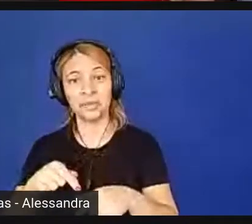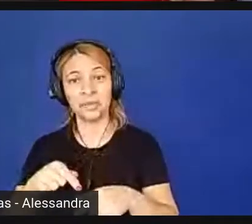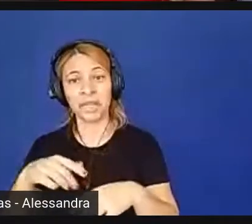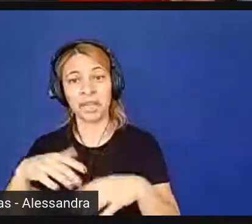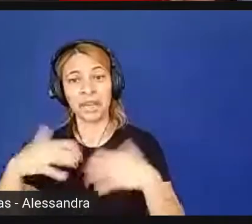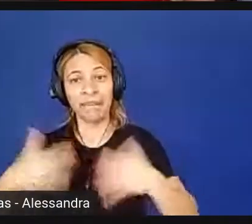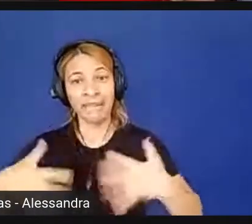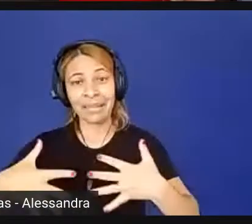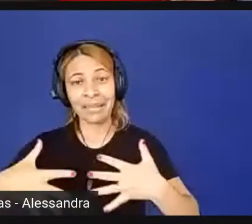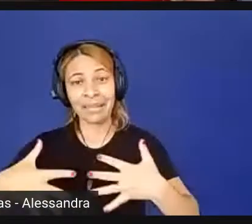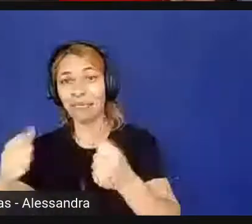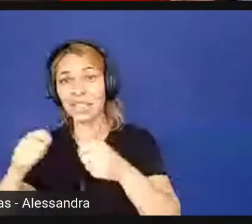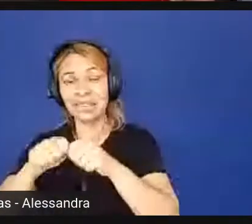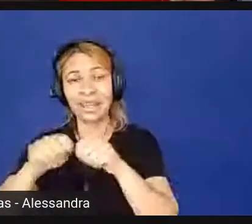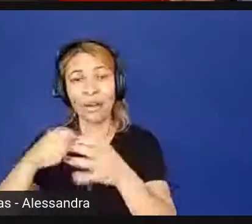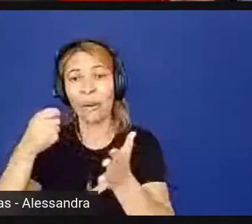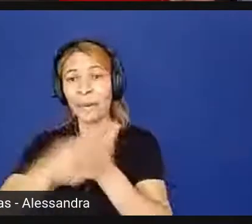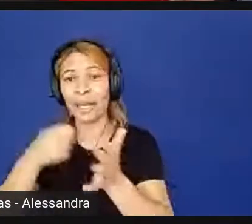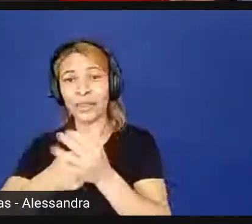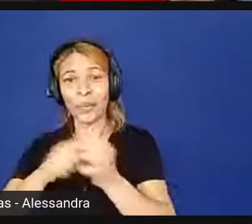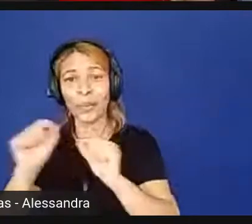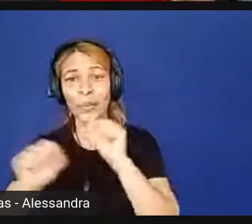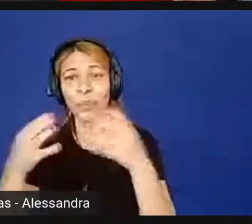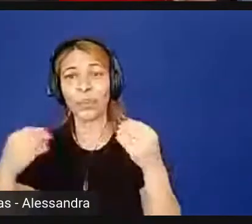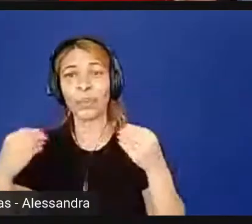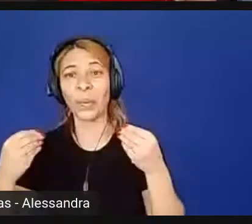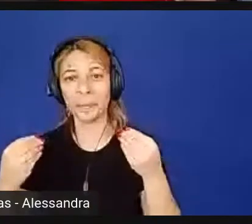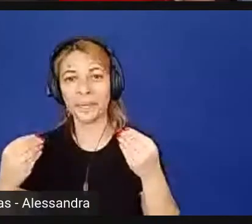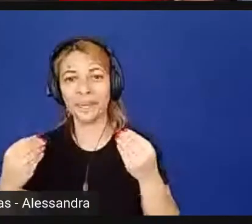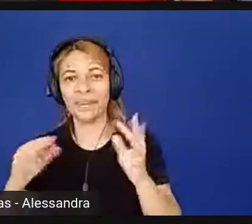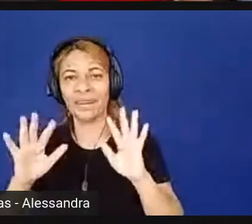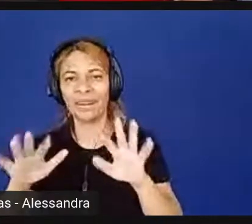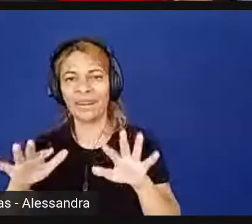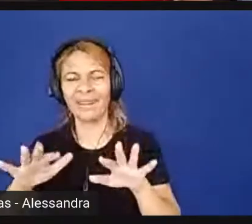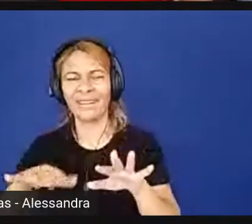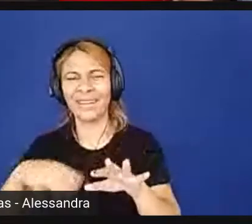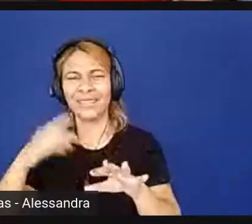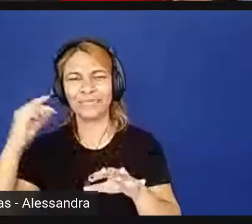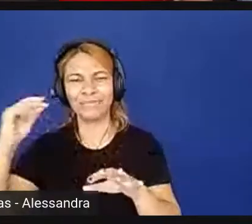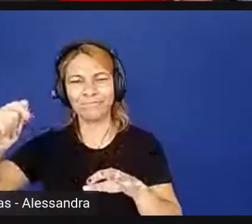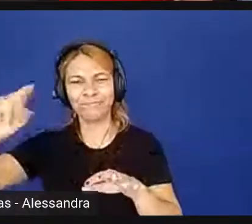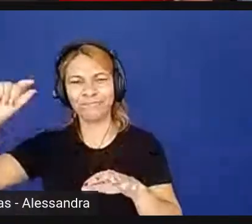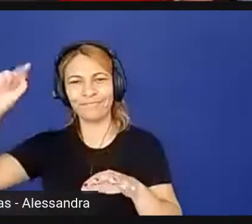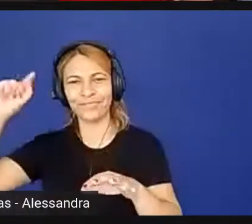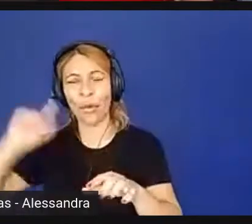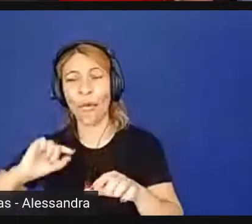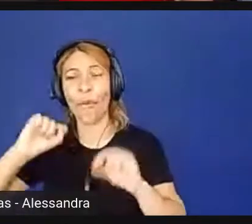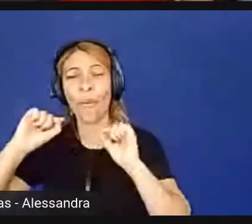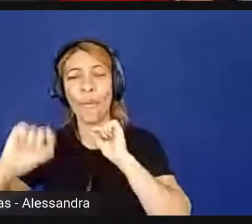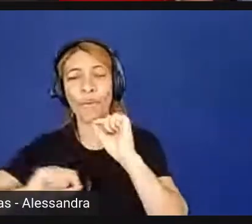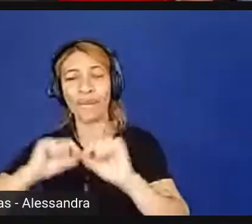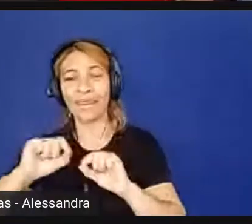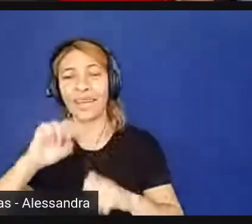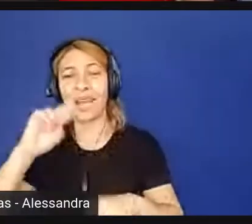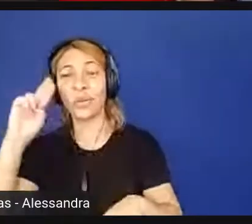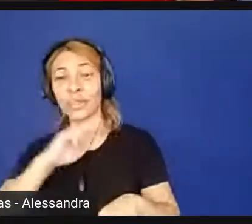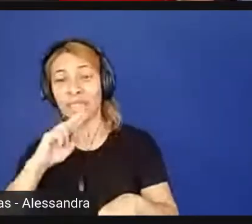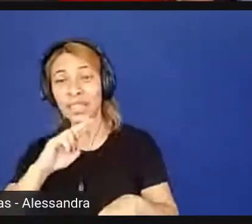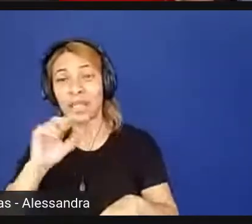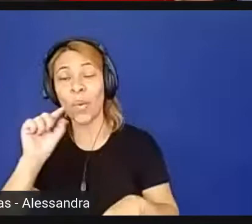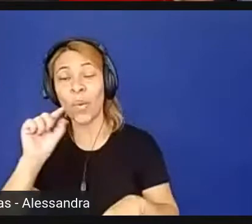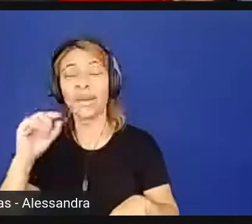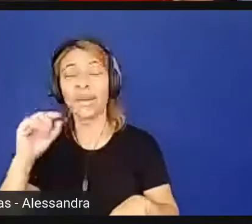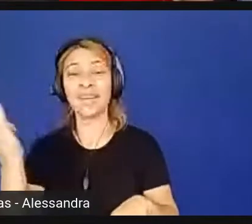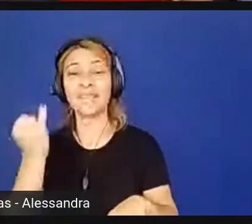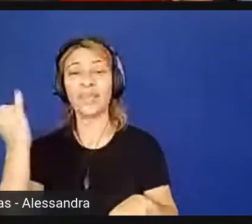que fazer, obrigatório. O que é isso? É o eterno dilema da administração pública do que é urgente e do que é importante. Agora é